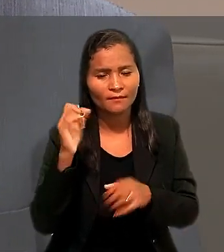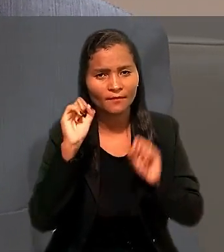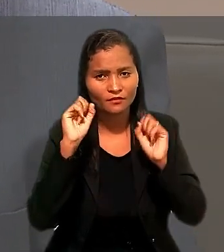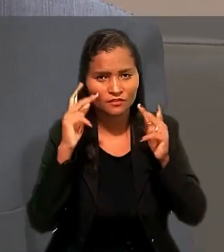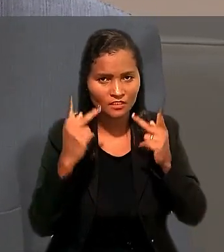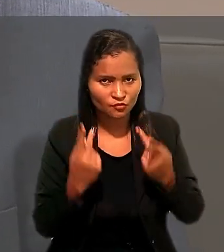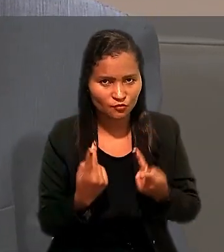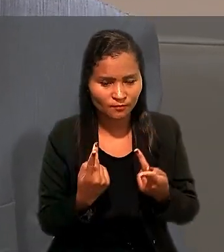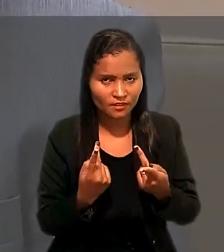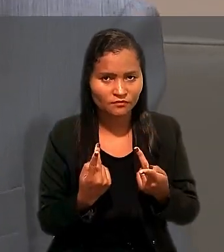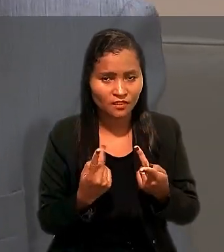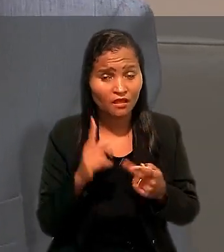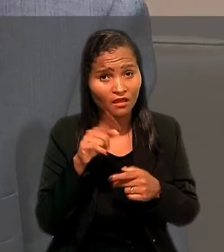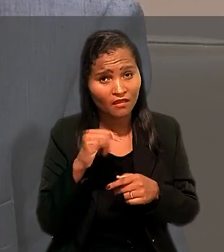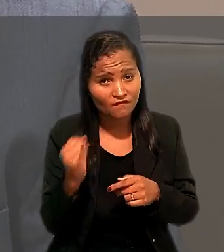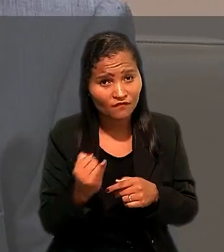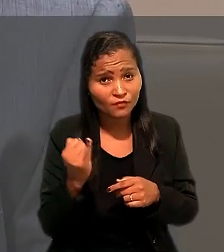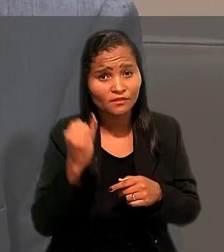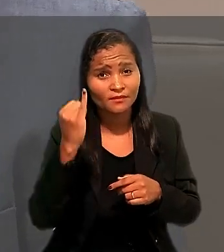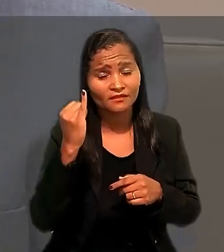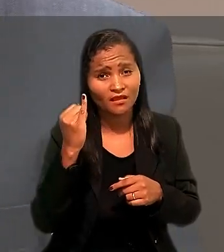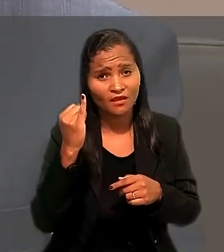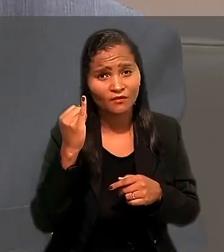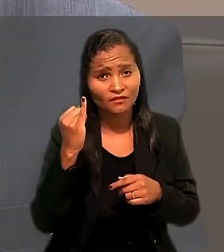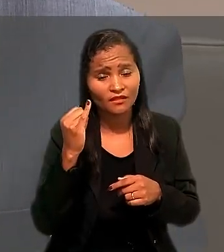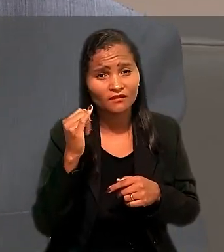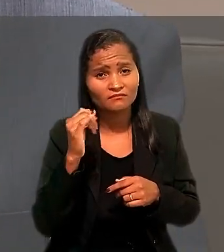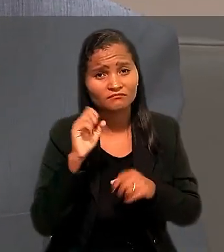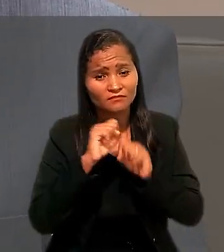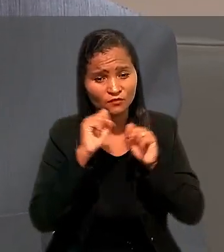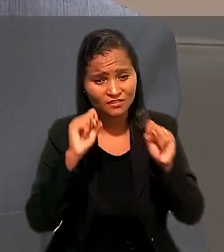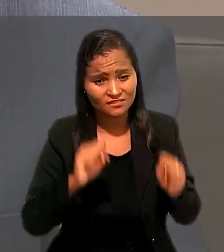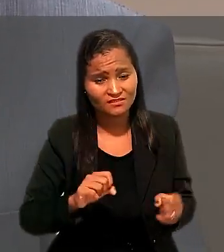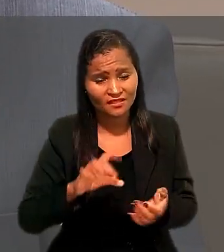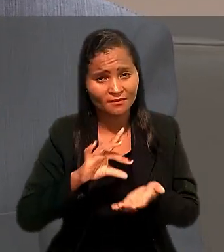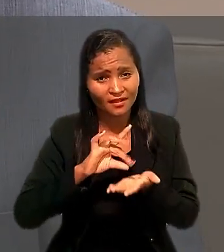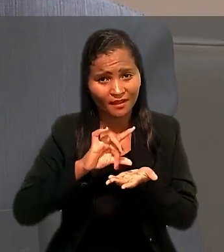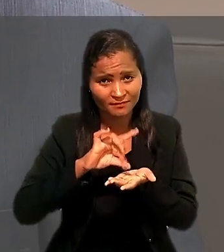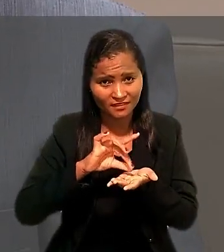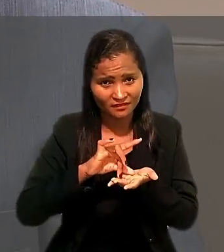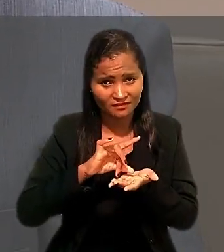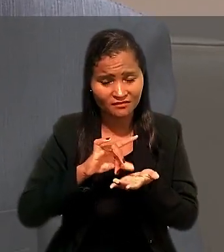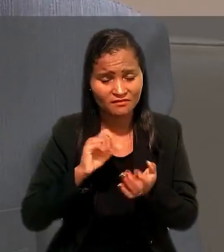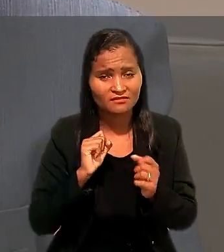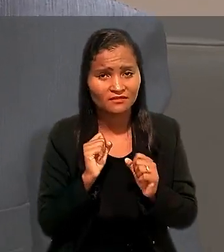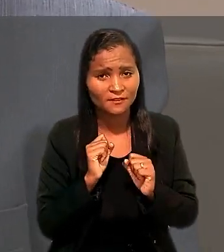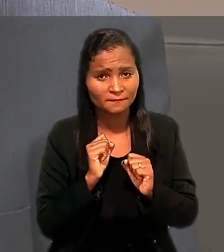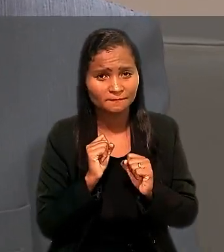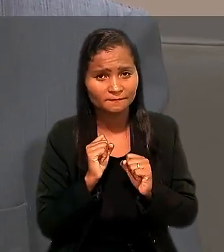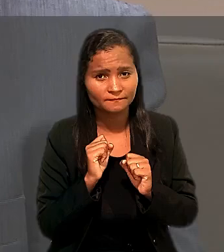para o ser humano, é fundamental para o sistema capitalista